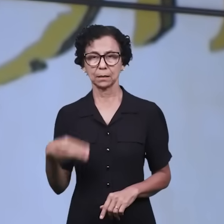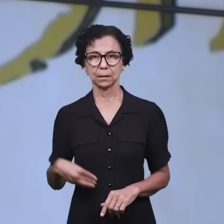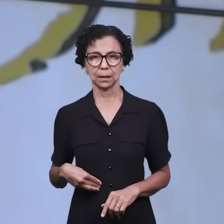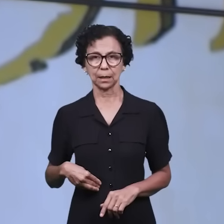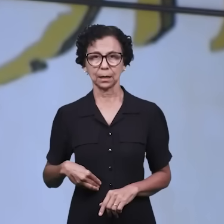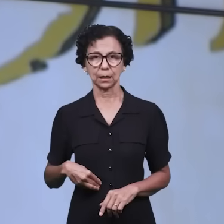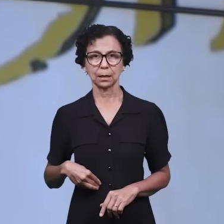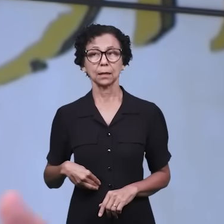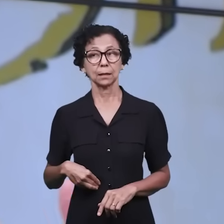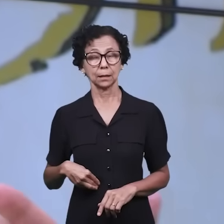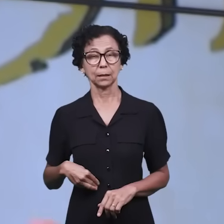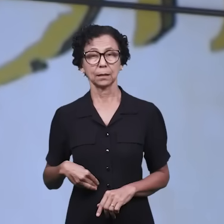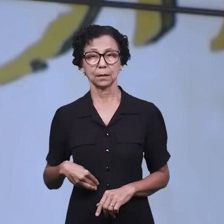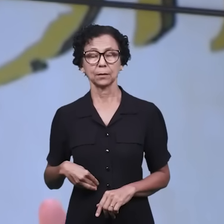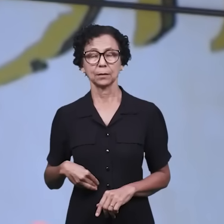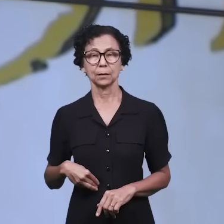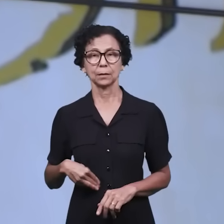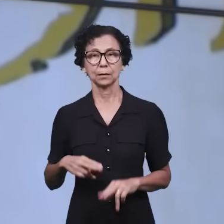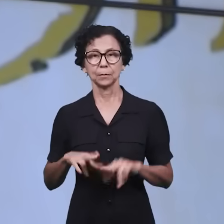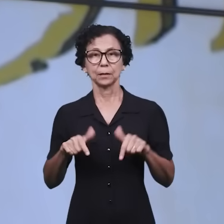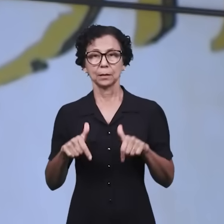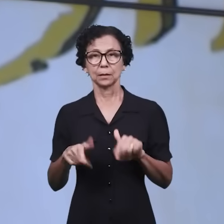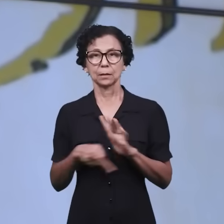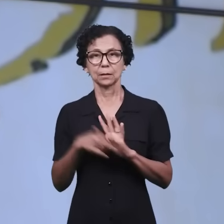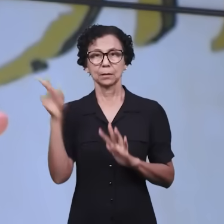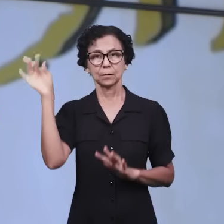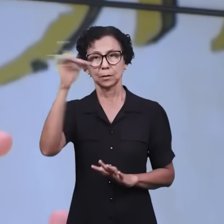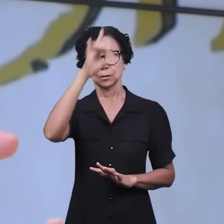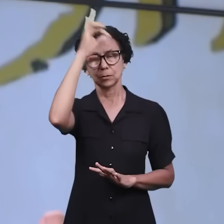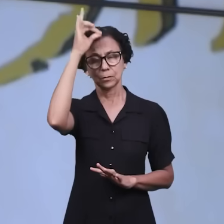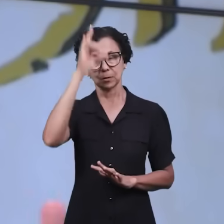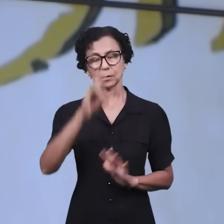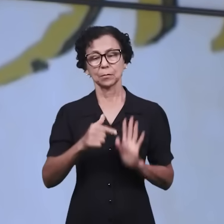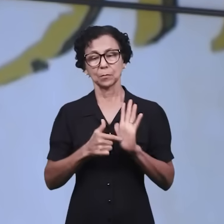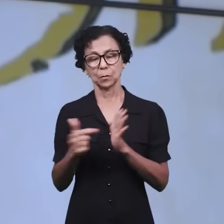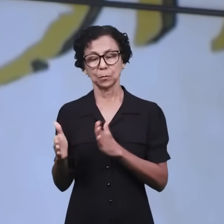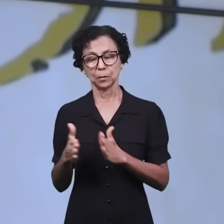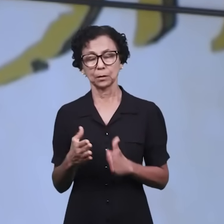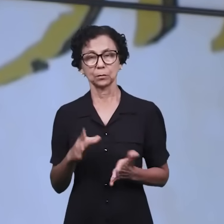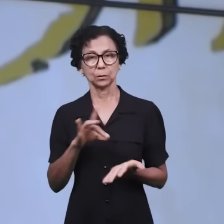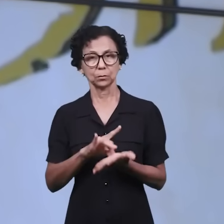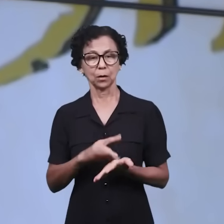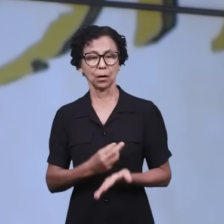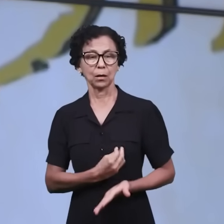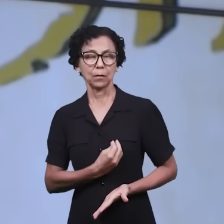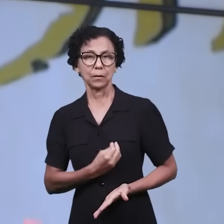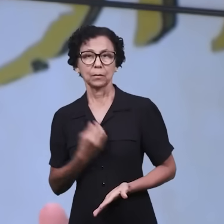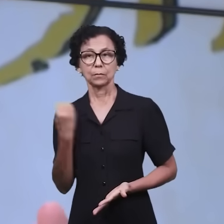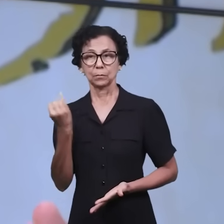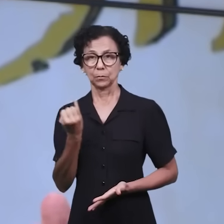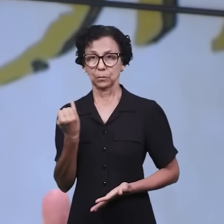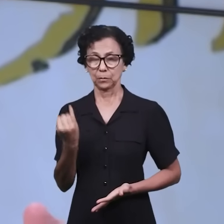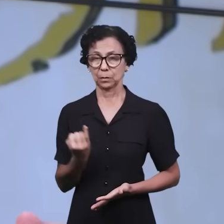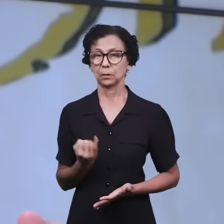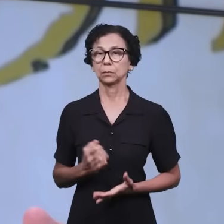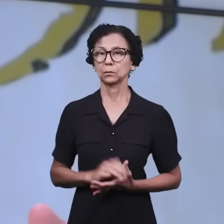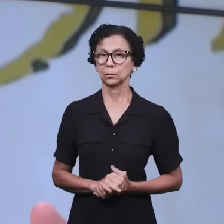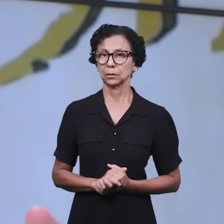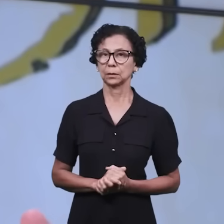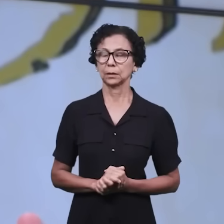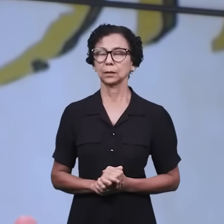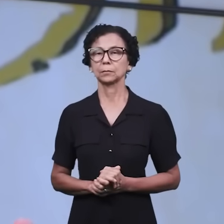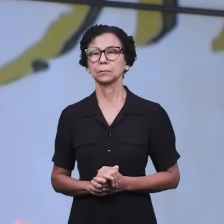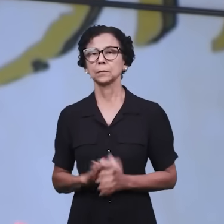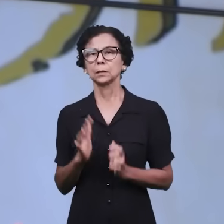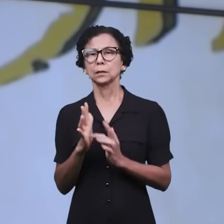Espírito Santo, o tempo que ela está vivendo. Exato. E o que é importante para nós é que quando as últimas palavras do Senhor Jesus foi que a